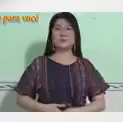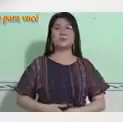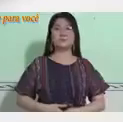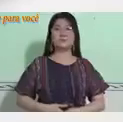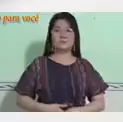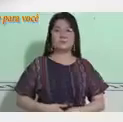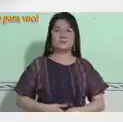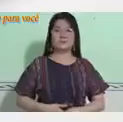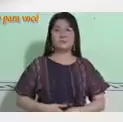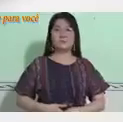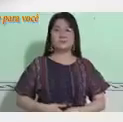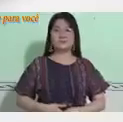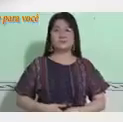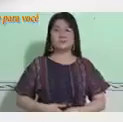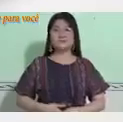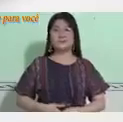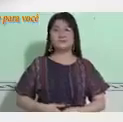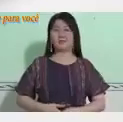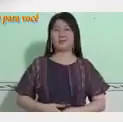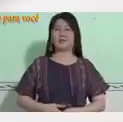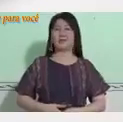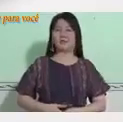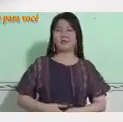OPC cedilha otio